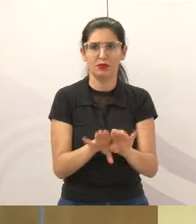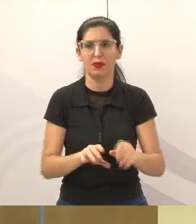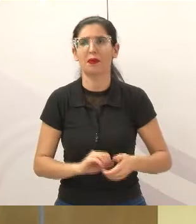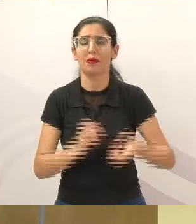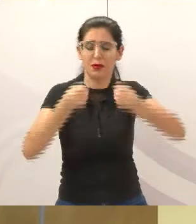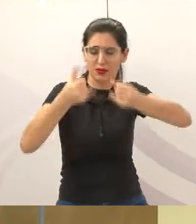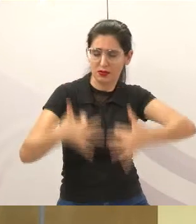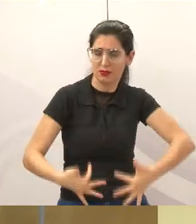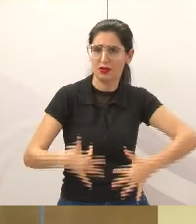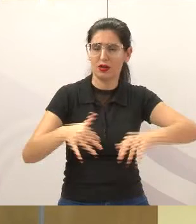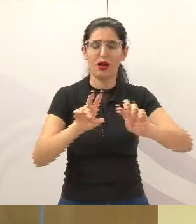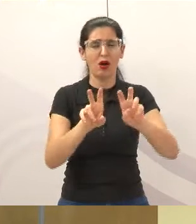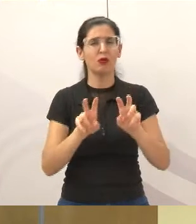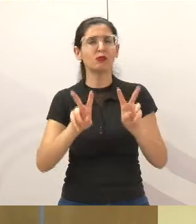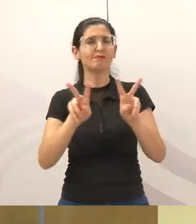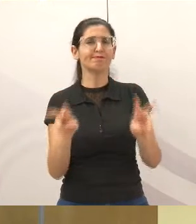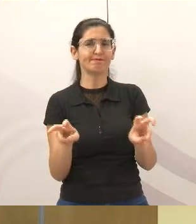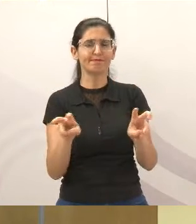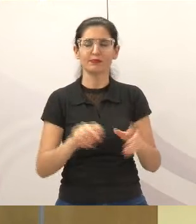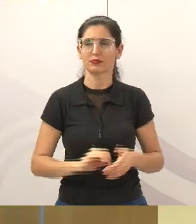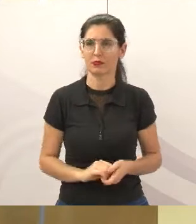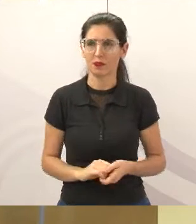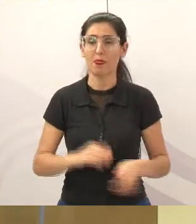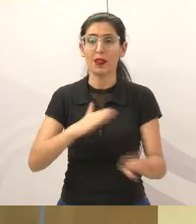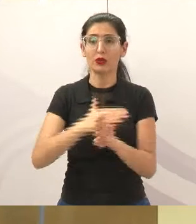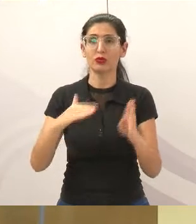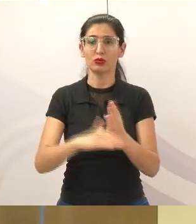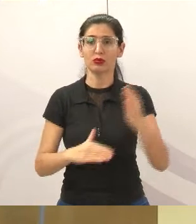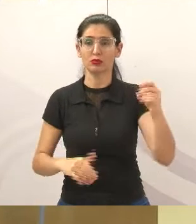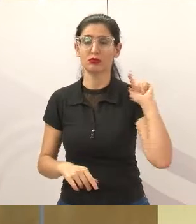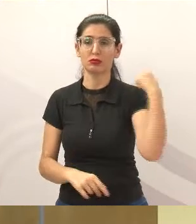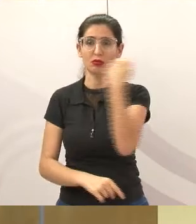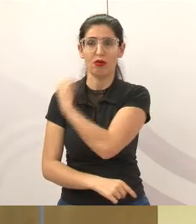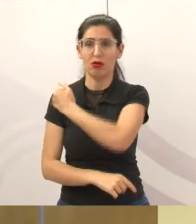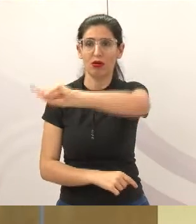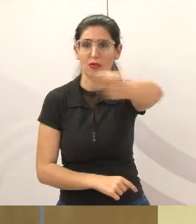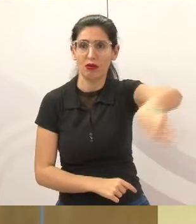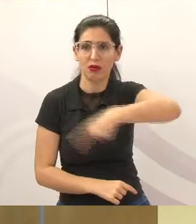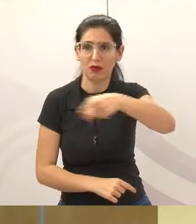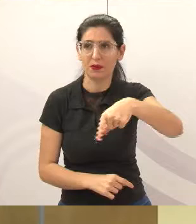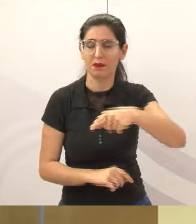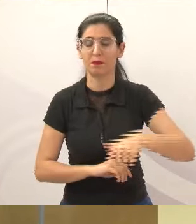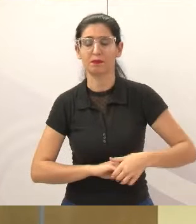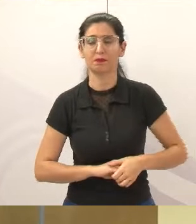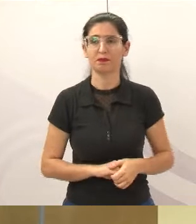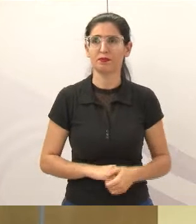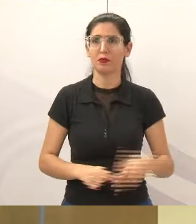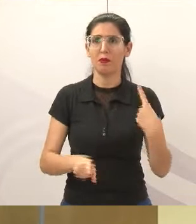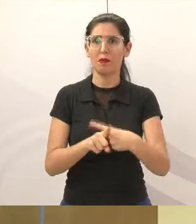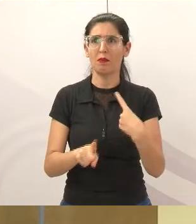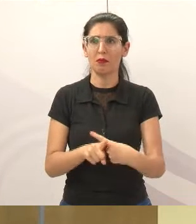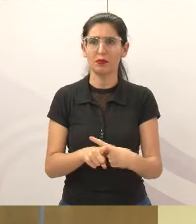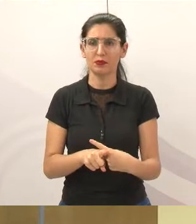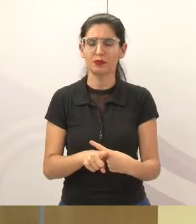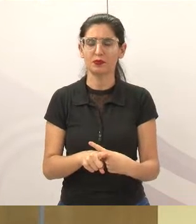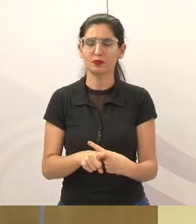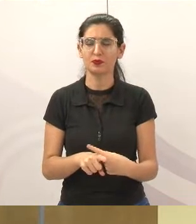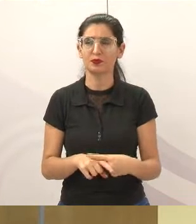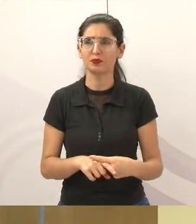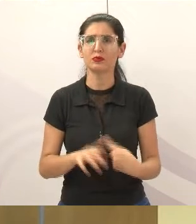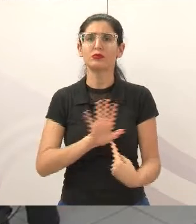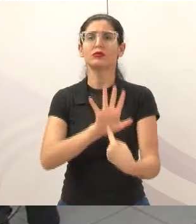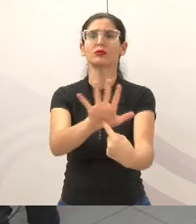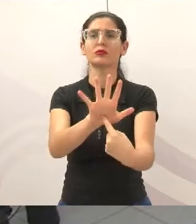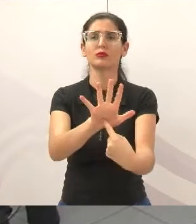Gostaria de explicar o motivo de todos nós, para todos nós, porque estamos apresentando